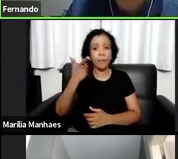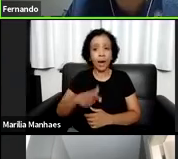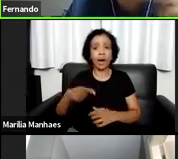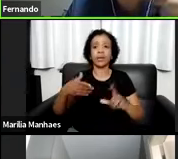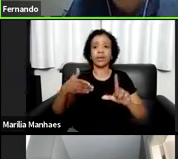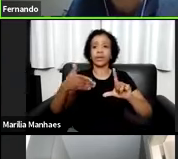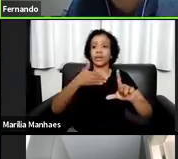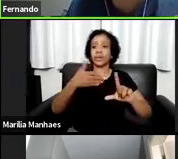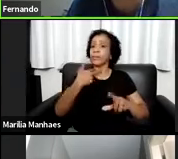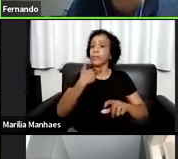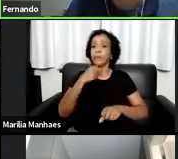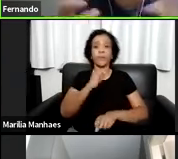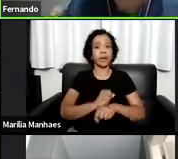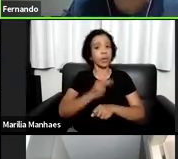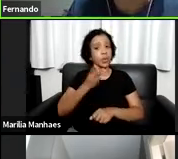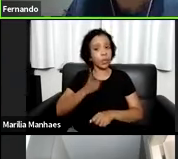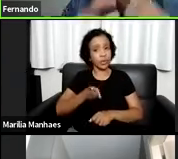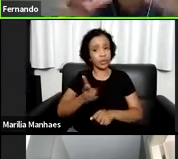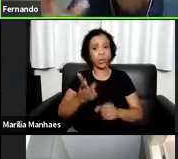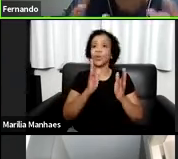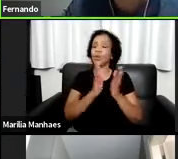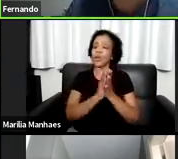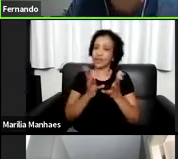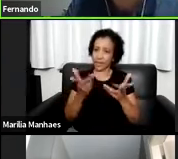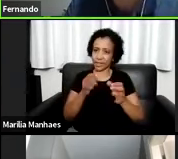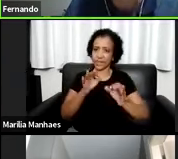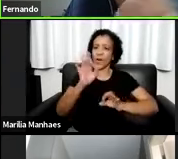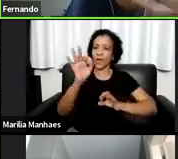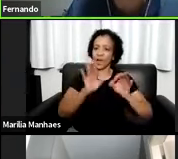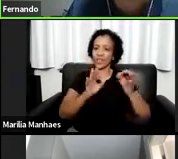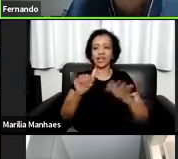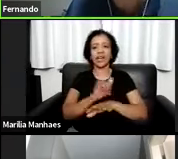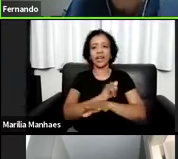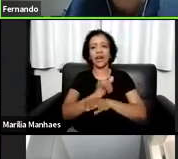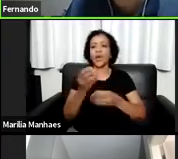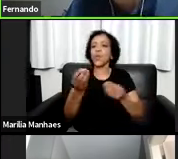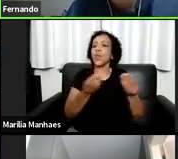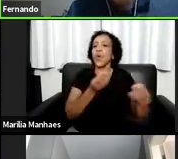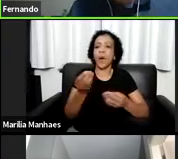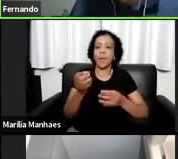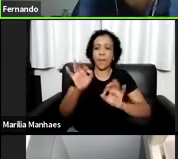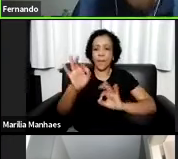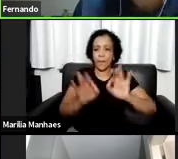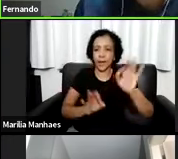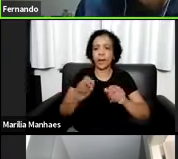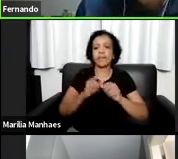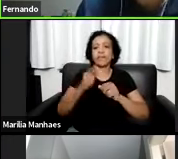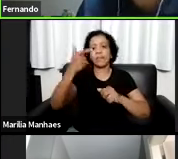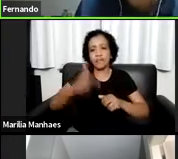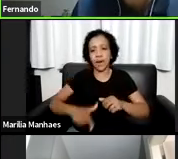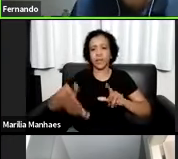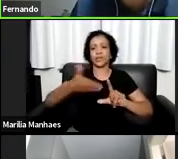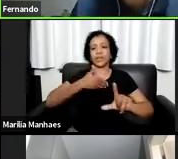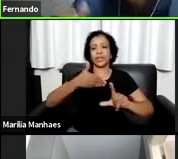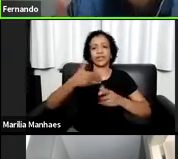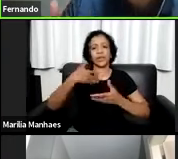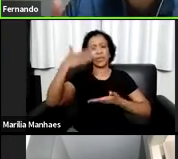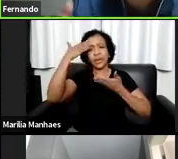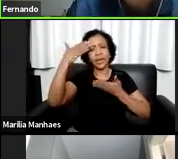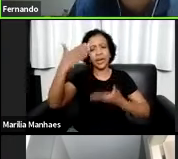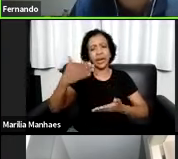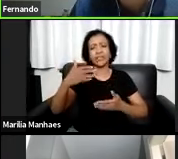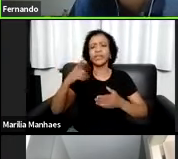pode parar, temos que continuar. Israel, vamos verificar como é que a gente vai fazer, se vamos fazer uma outra sala de oração. Obrigado, queridos, vocês que nos acompanham, você